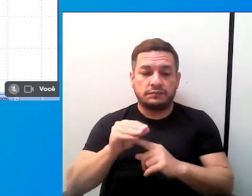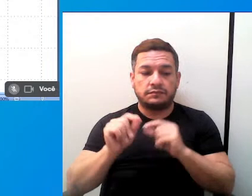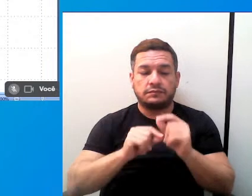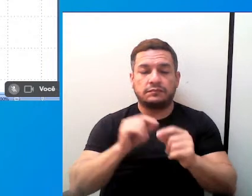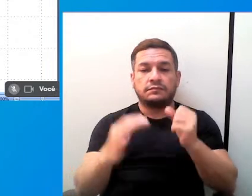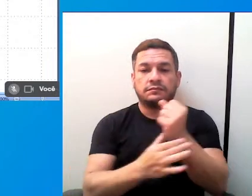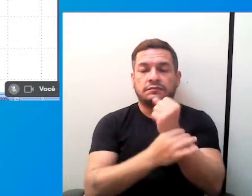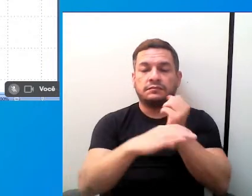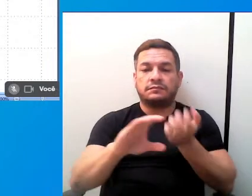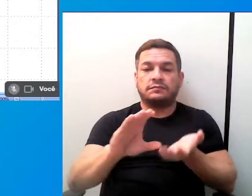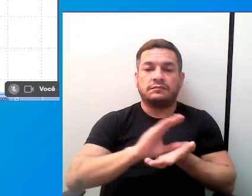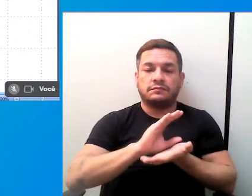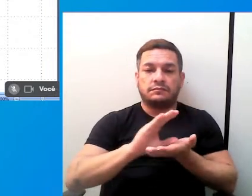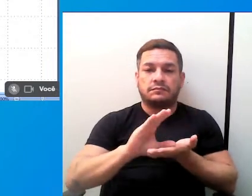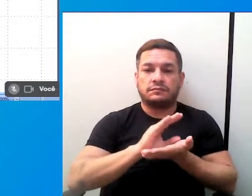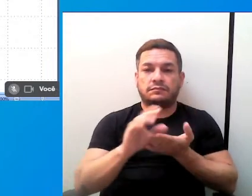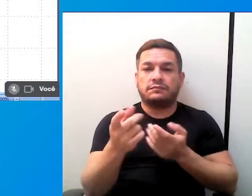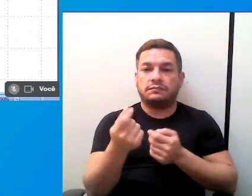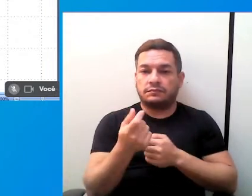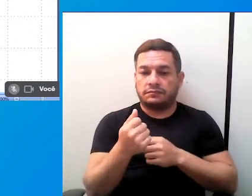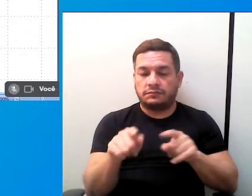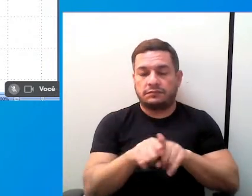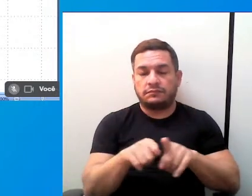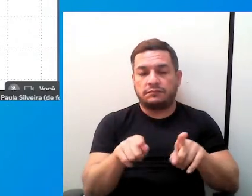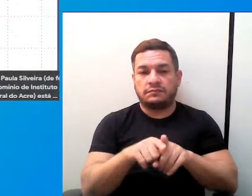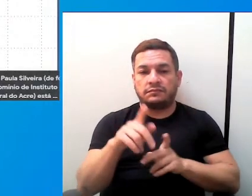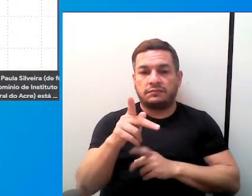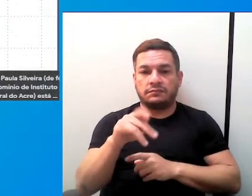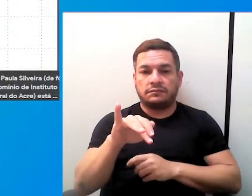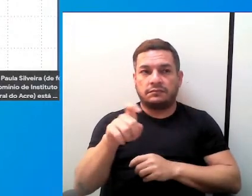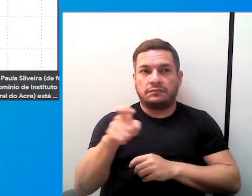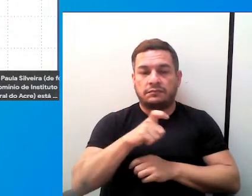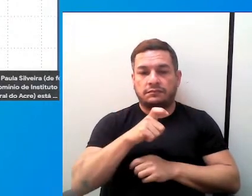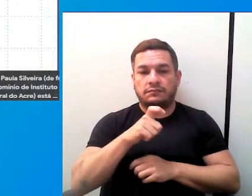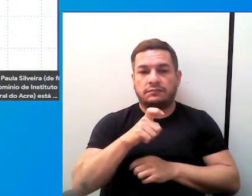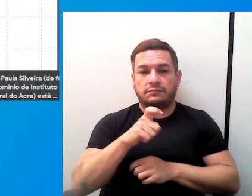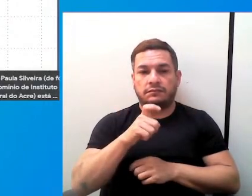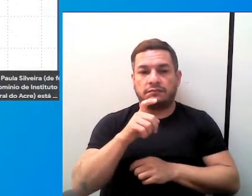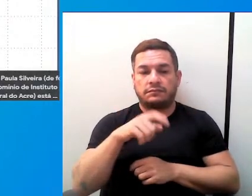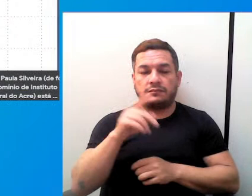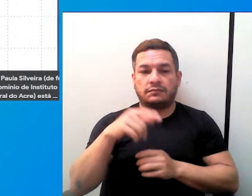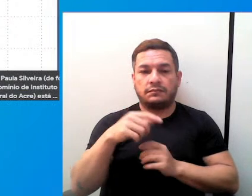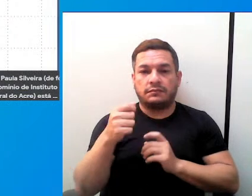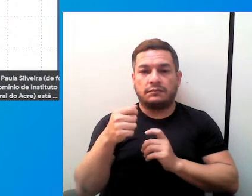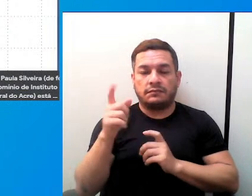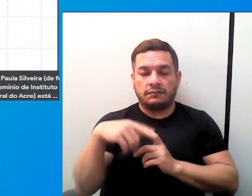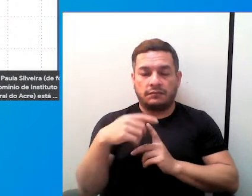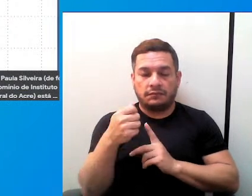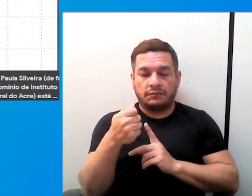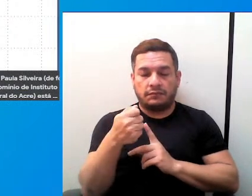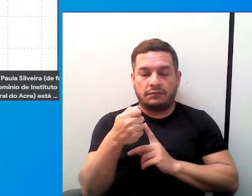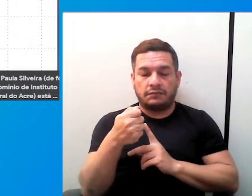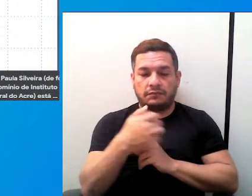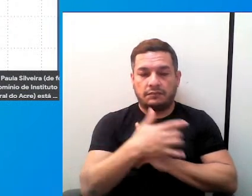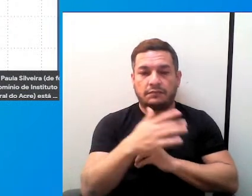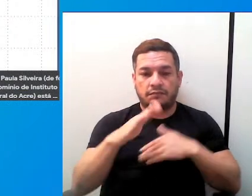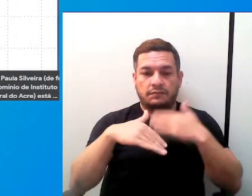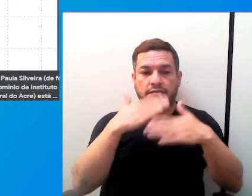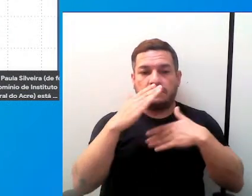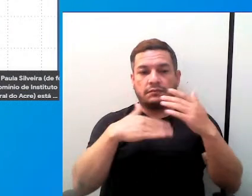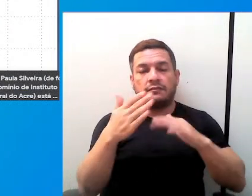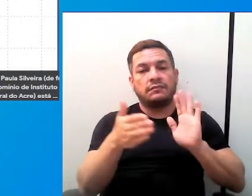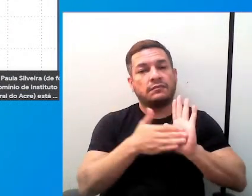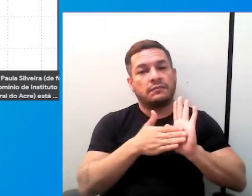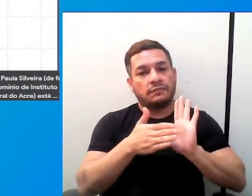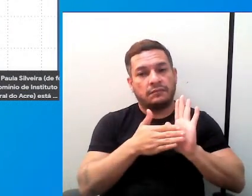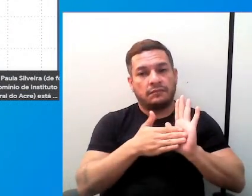garantir recursos para o PIEX. Então, a extensão aqui, ela é desenvolvida através de projetos que são